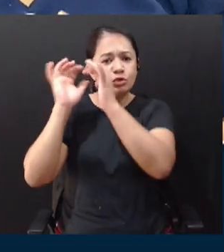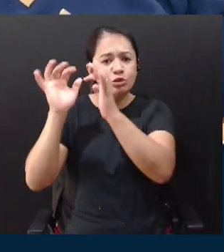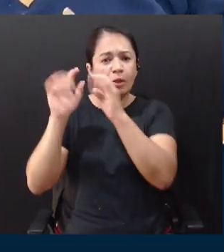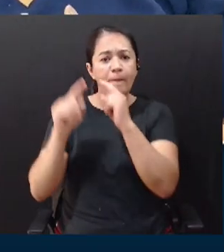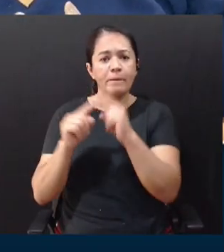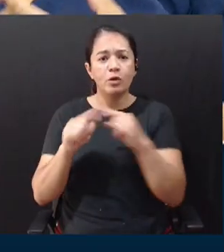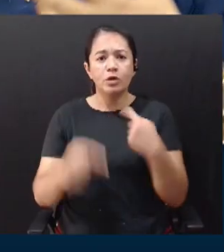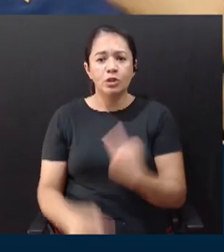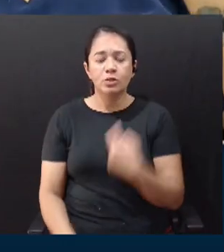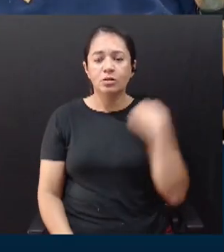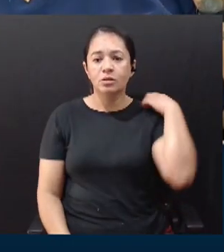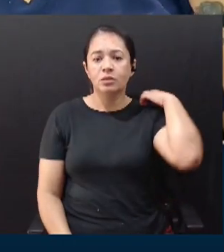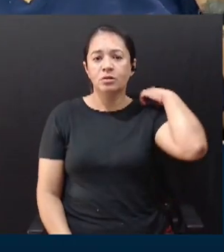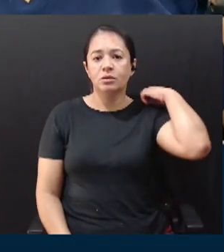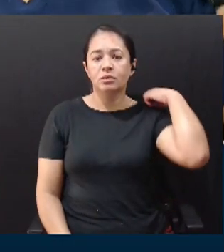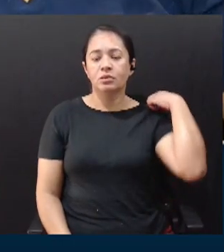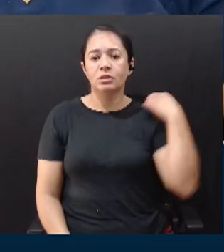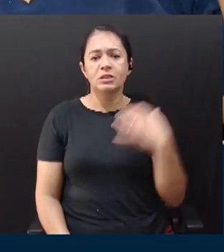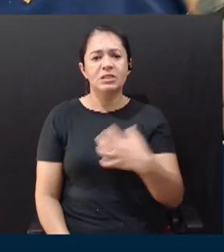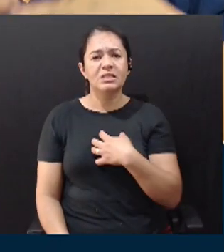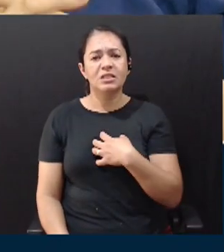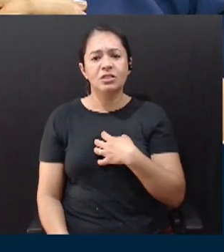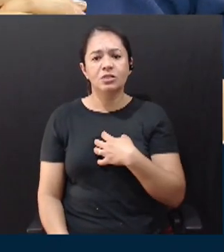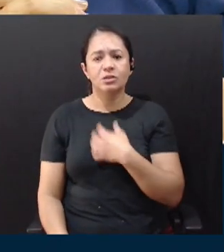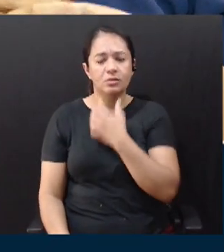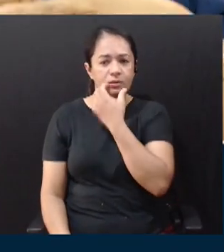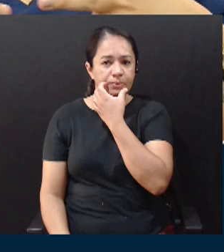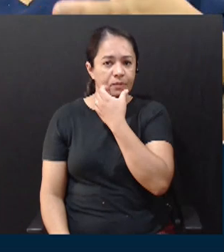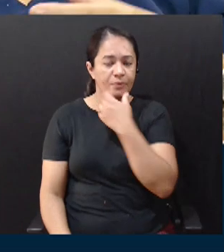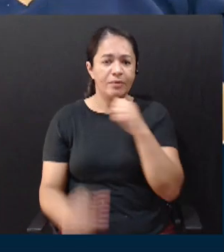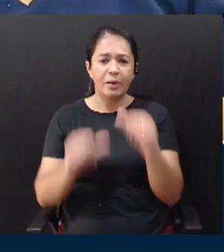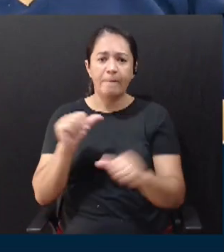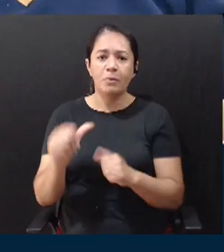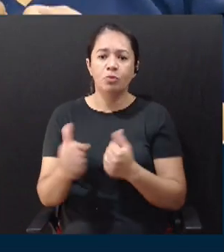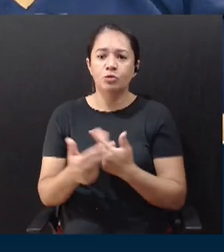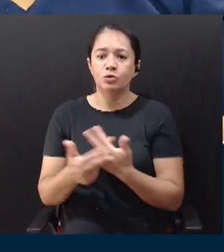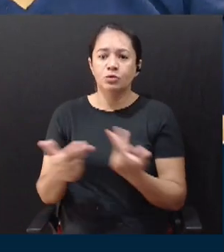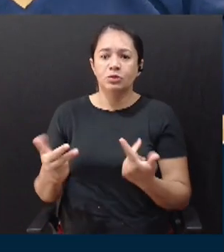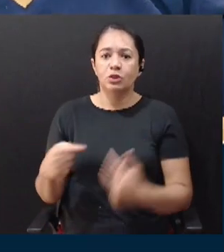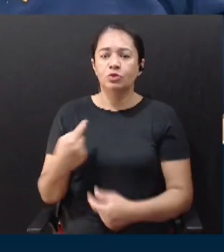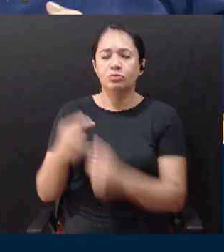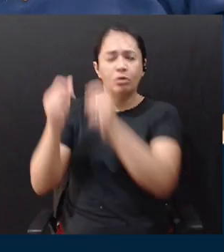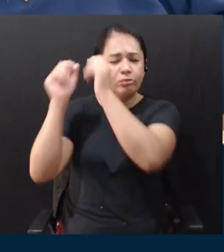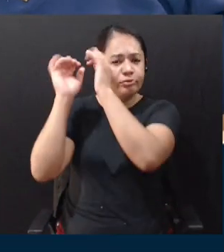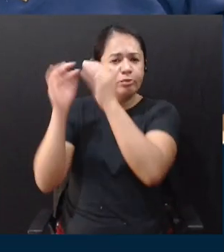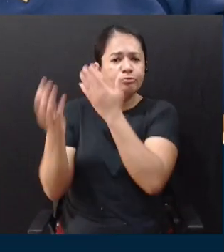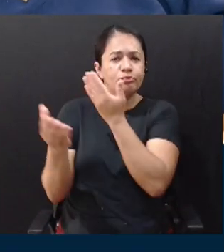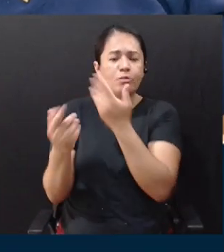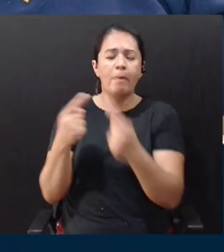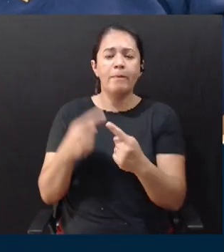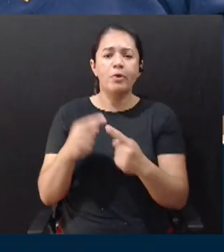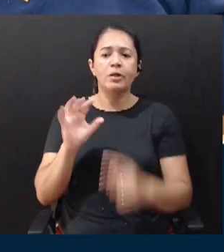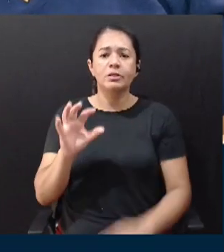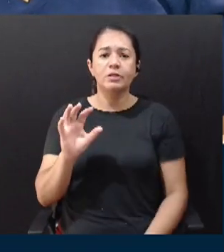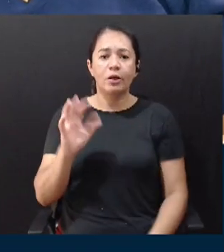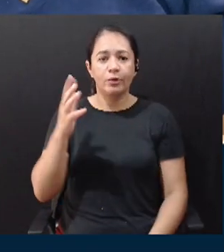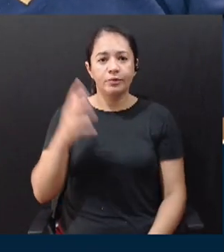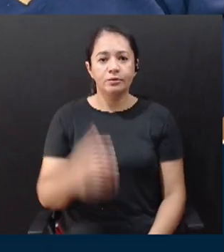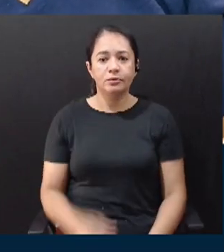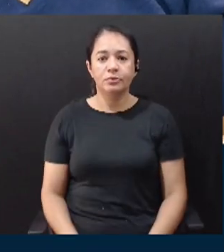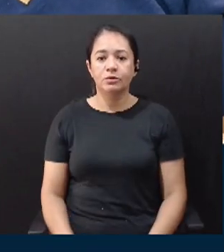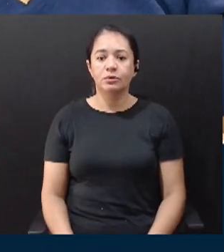esse sentimento? Muda alguma coisa aqui no nosso psiquê? O porquê disso? E como que a